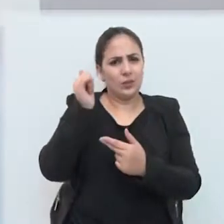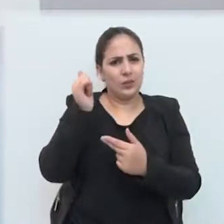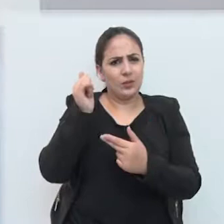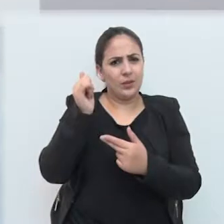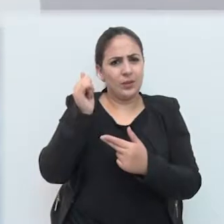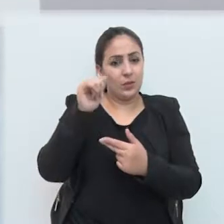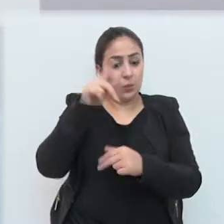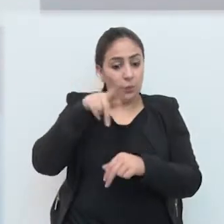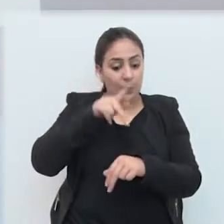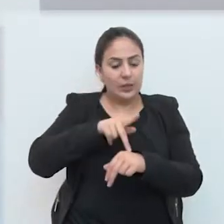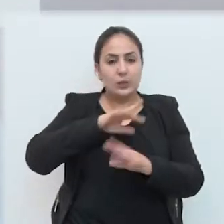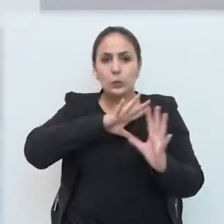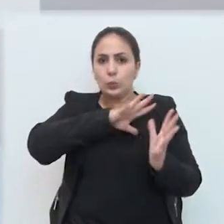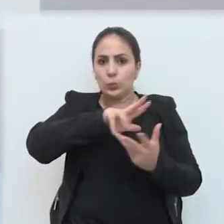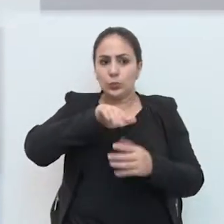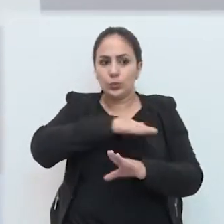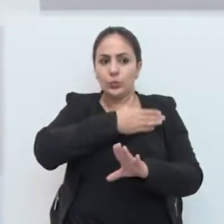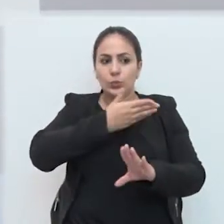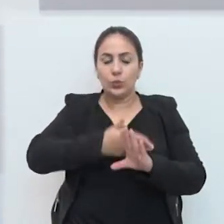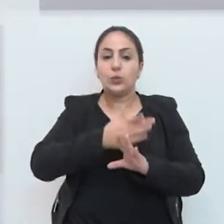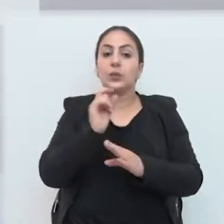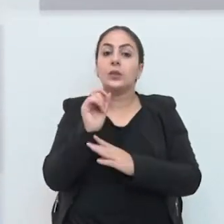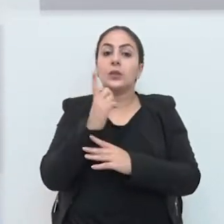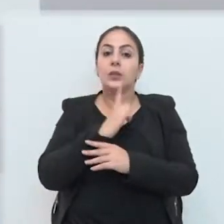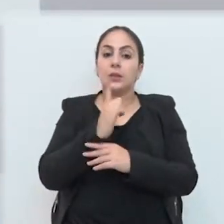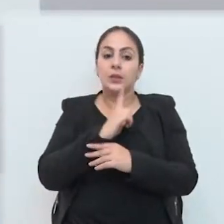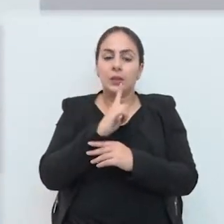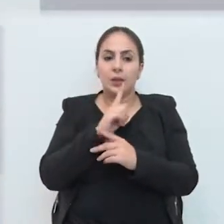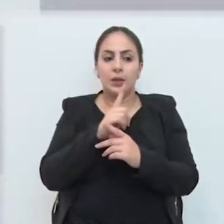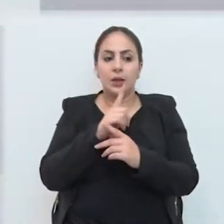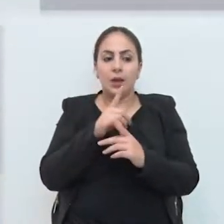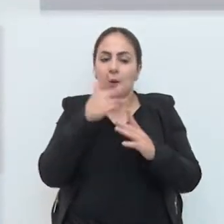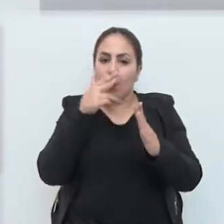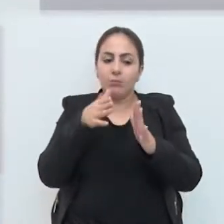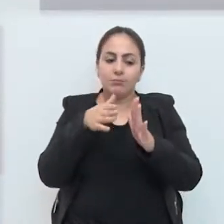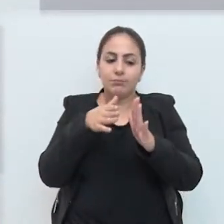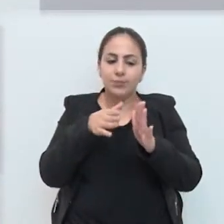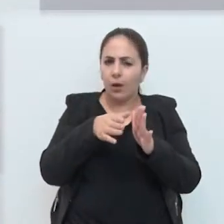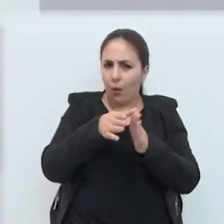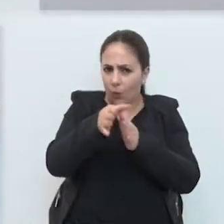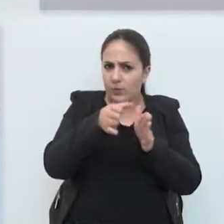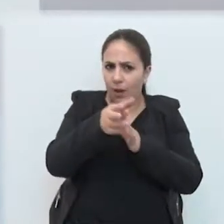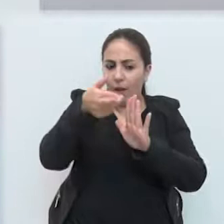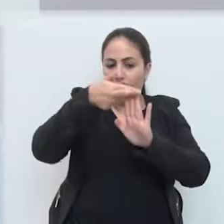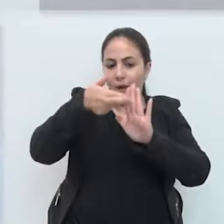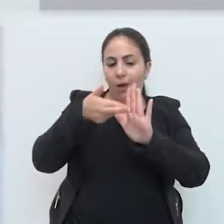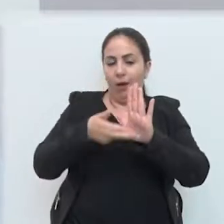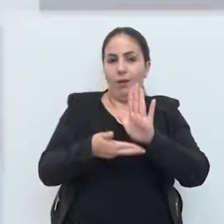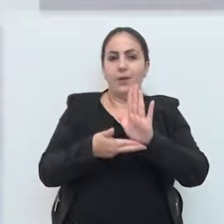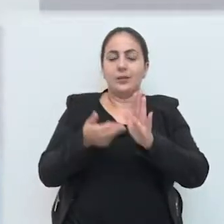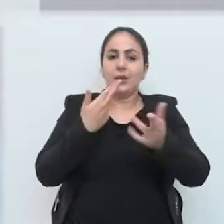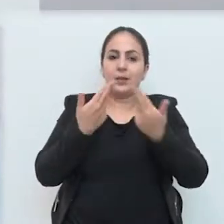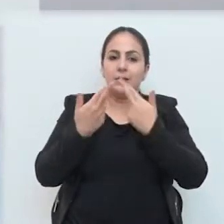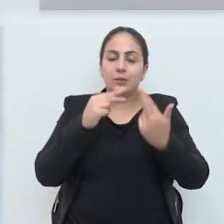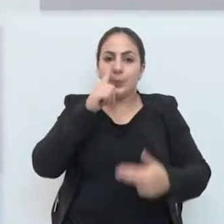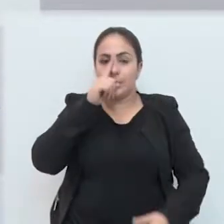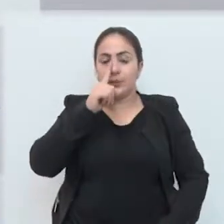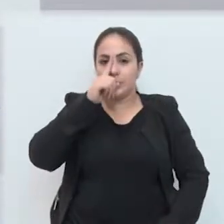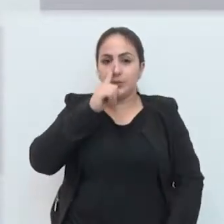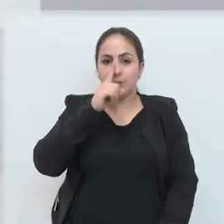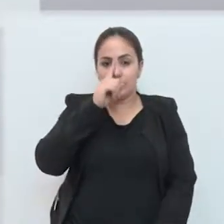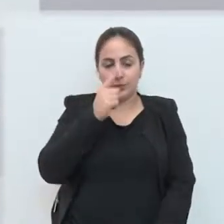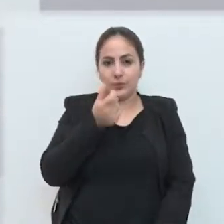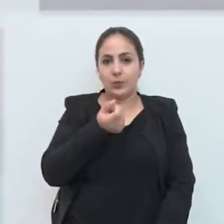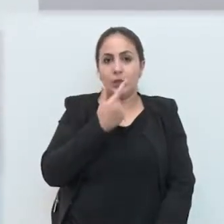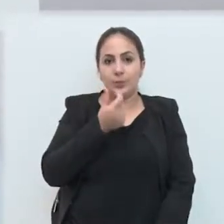mas também mundo afora, onde existem algumas recomendações em relação ao risco